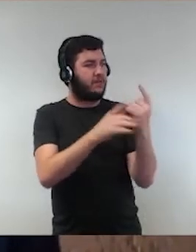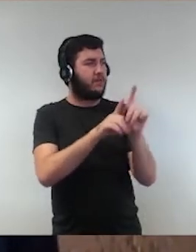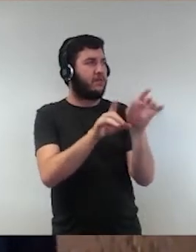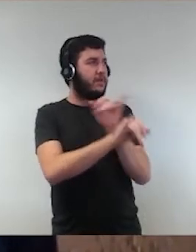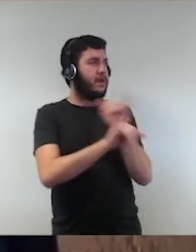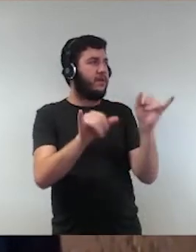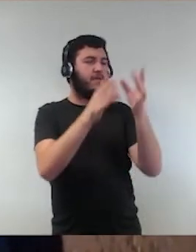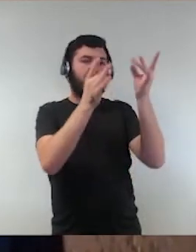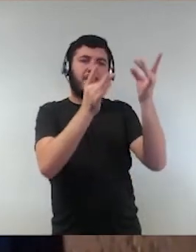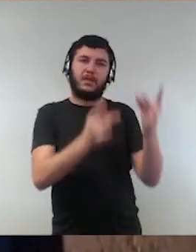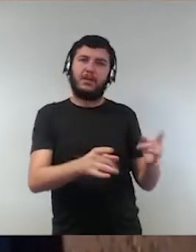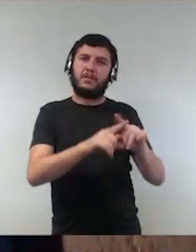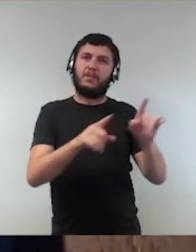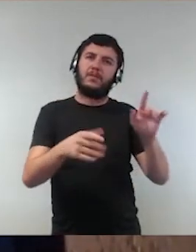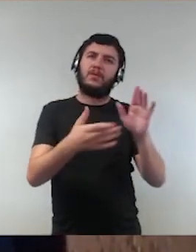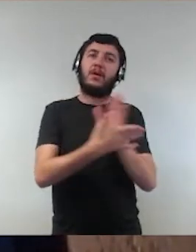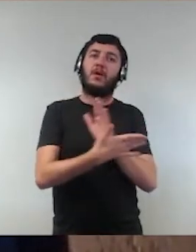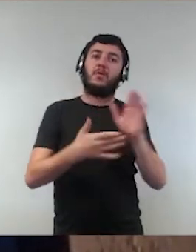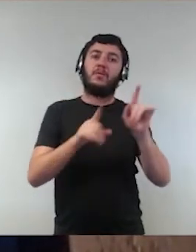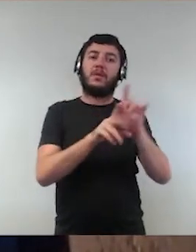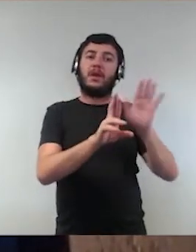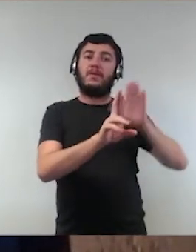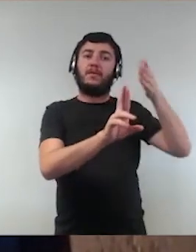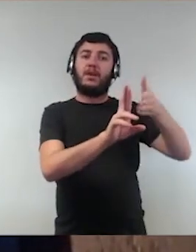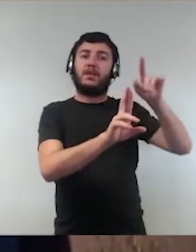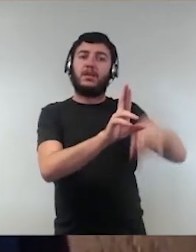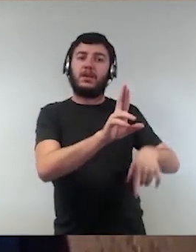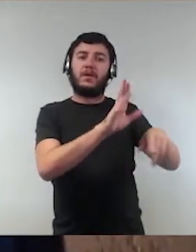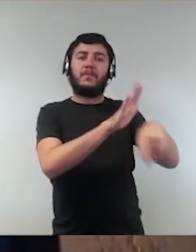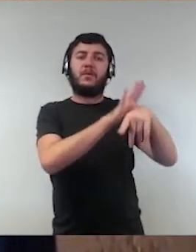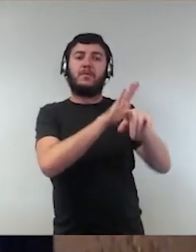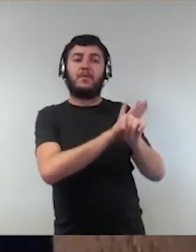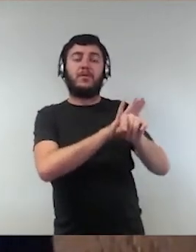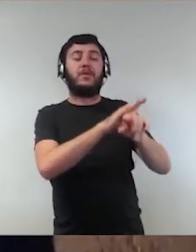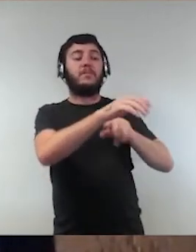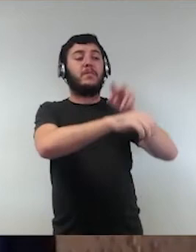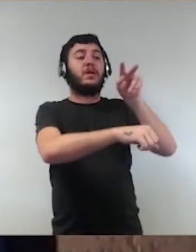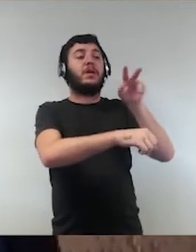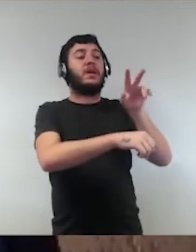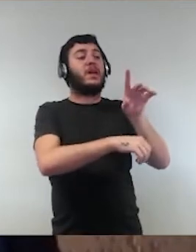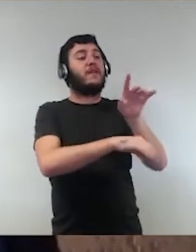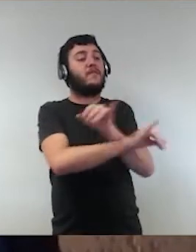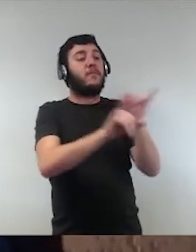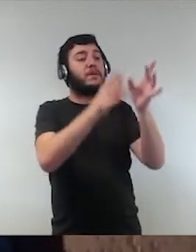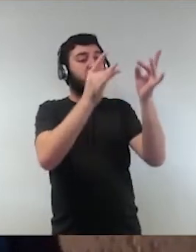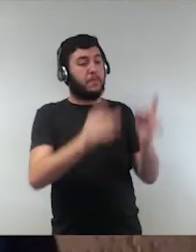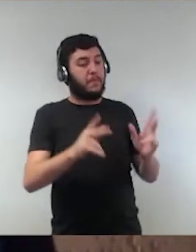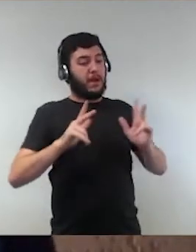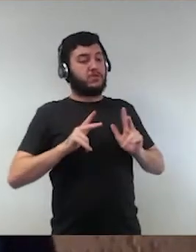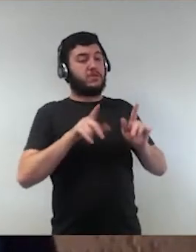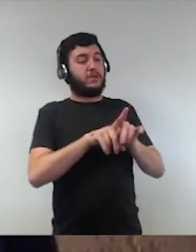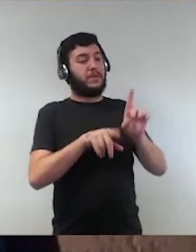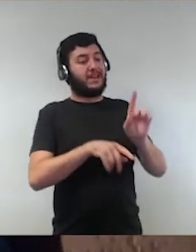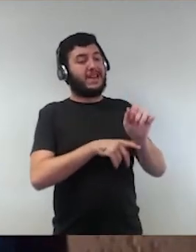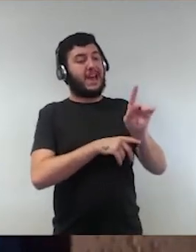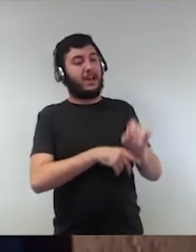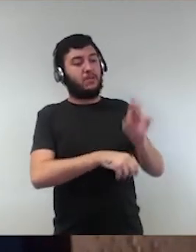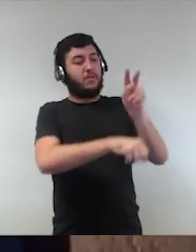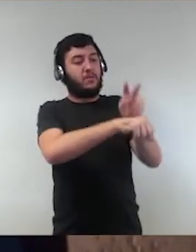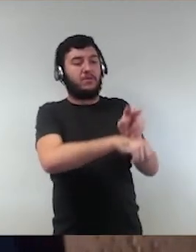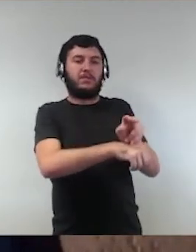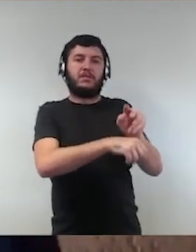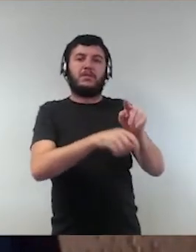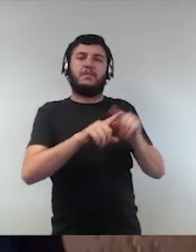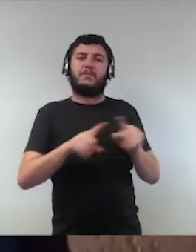essencialmente tecnocrata. As referências à proteção de dados, à privacidade, são meramente formais e não